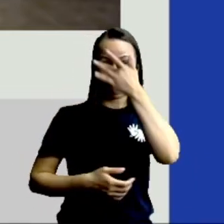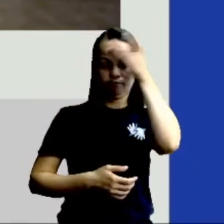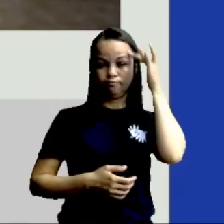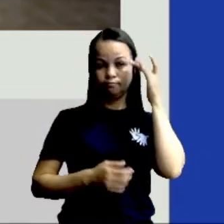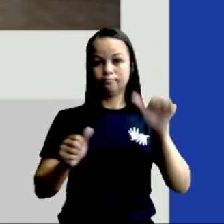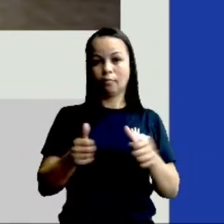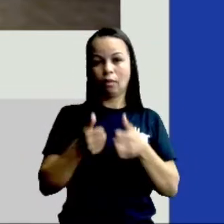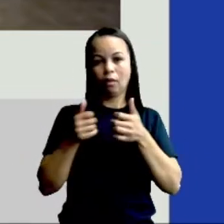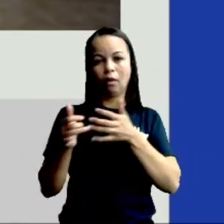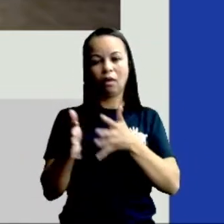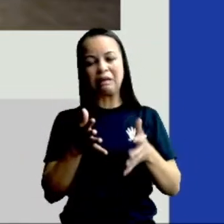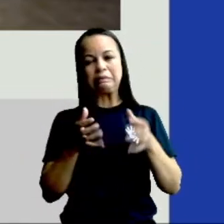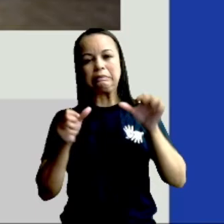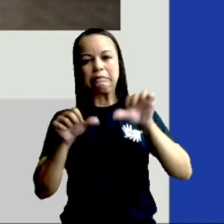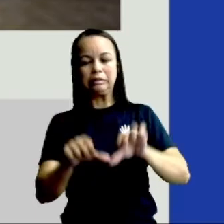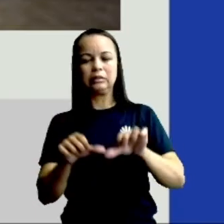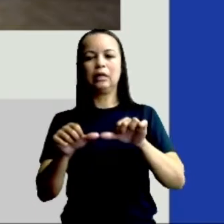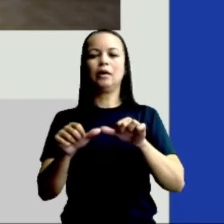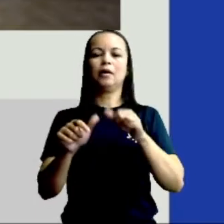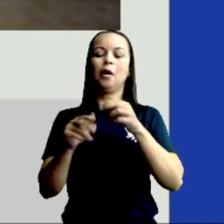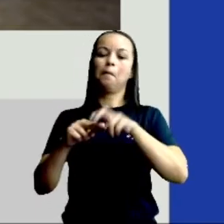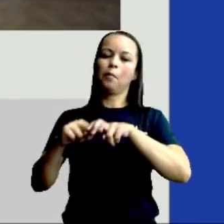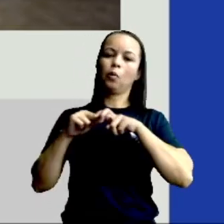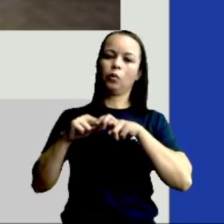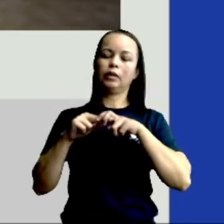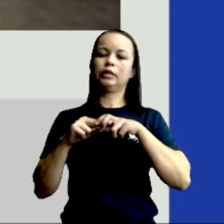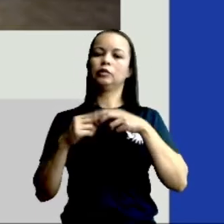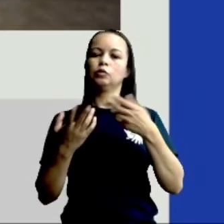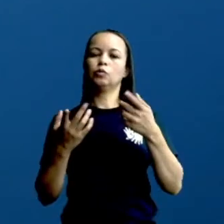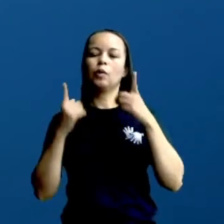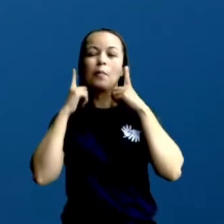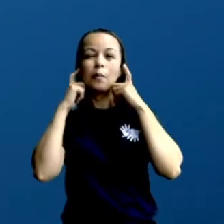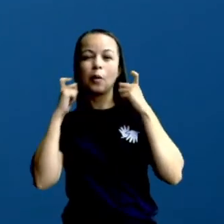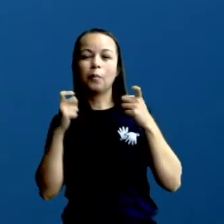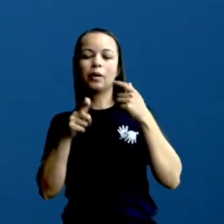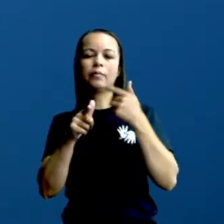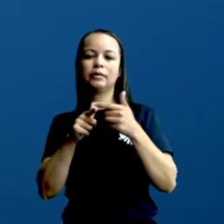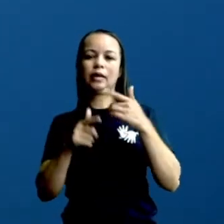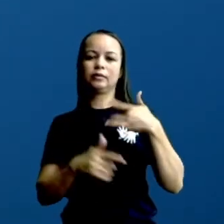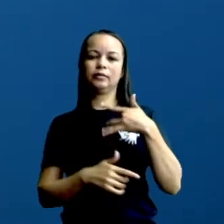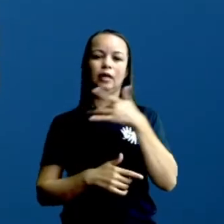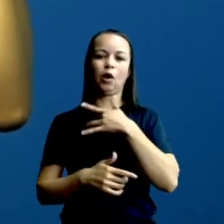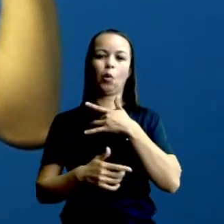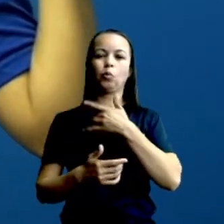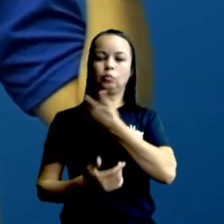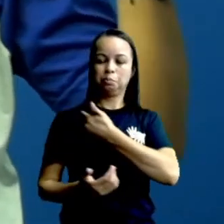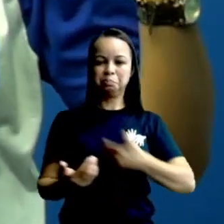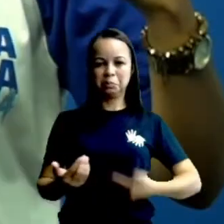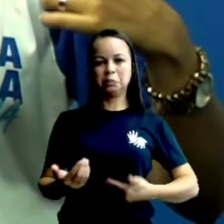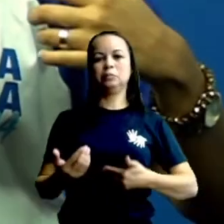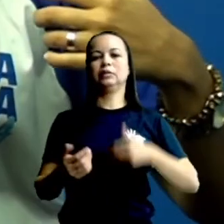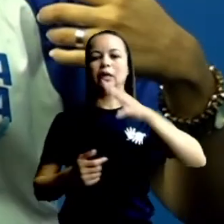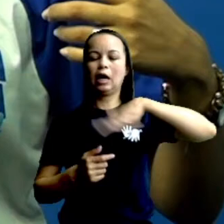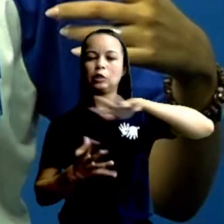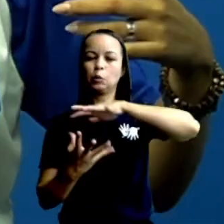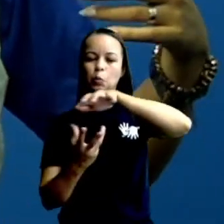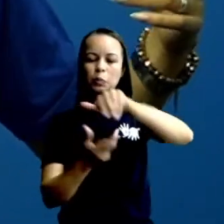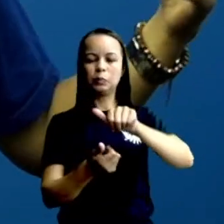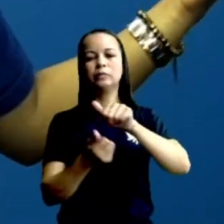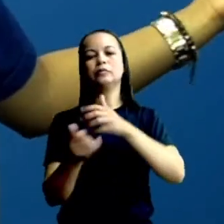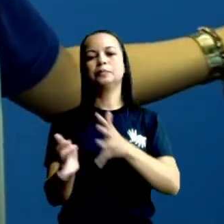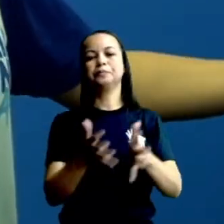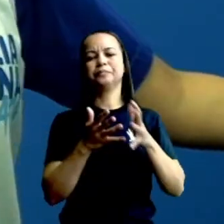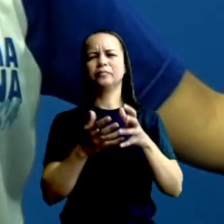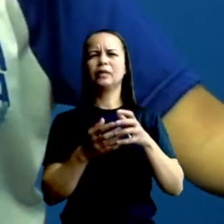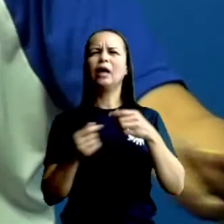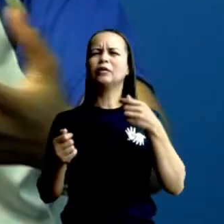E por isso é considerado um problema de saúde pública mundial. Quantas e quantas vezes você já não foi no centro da cidade e passa carro de